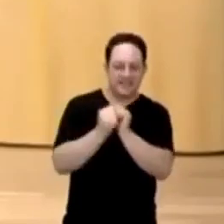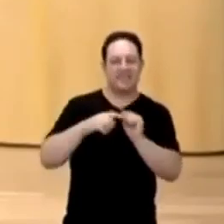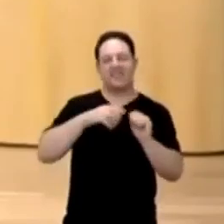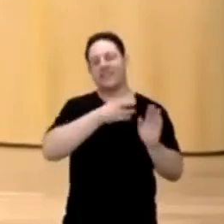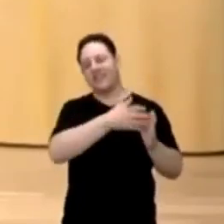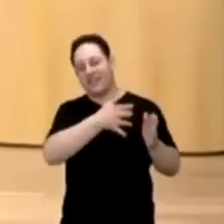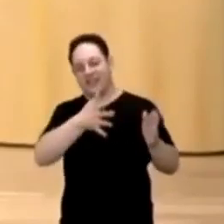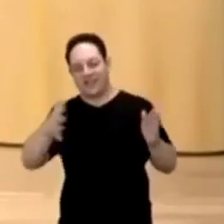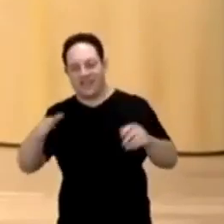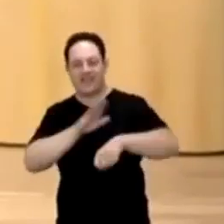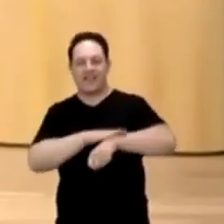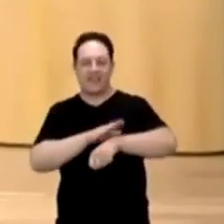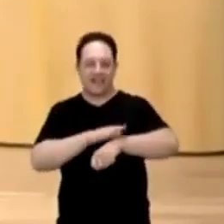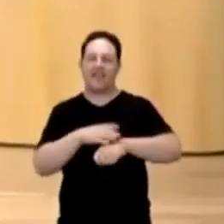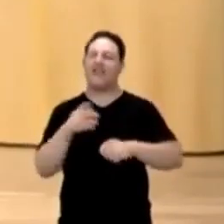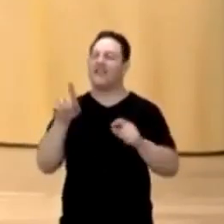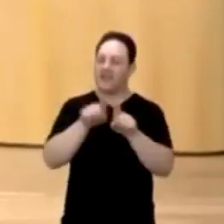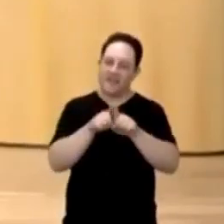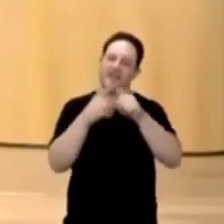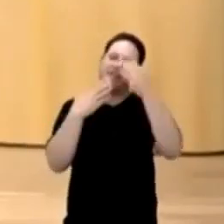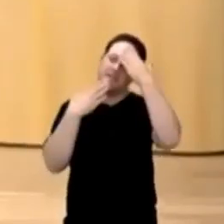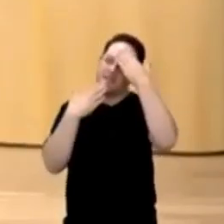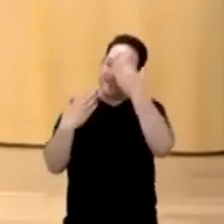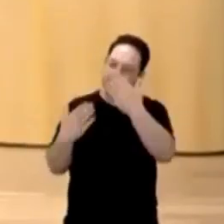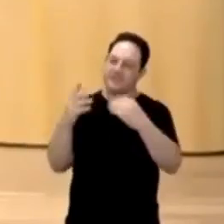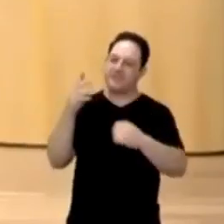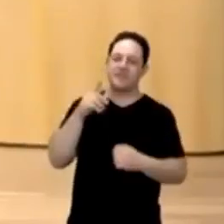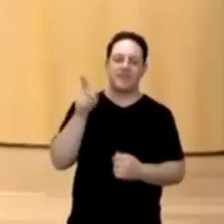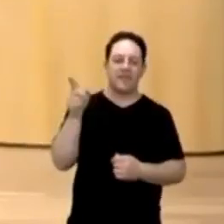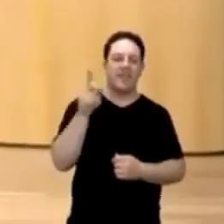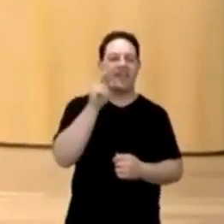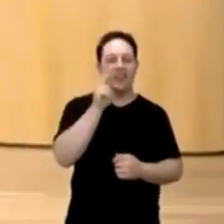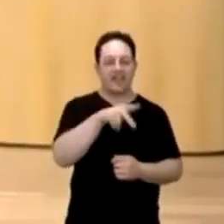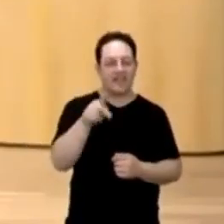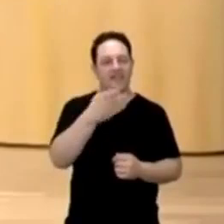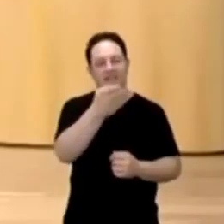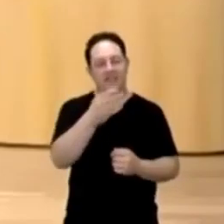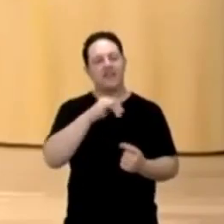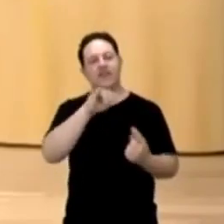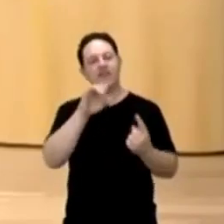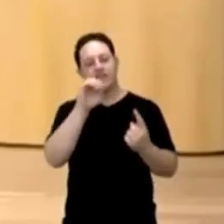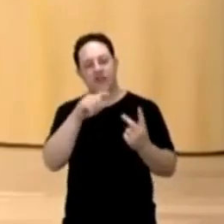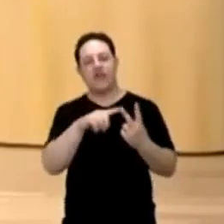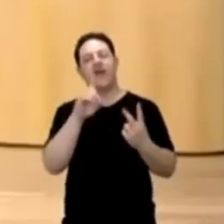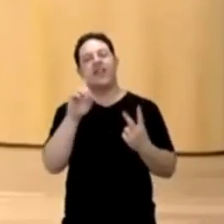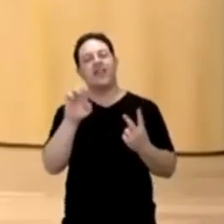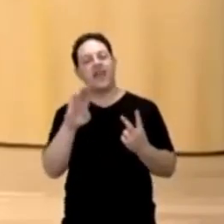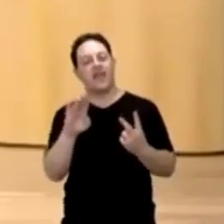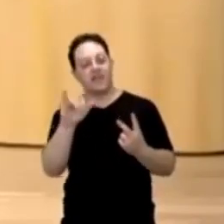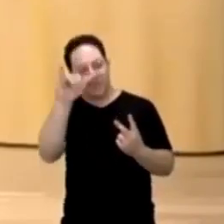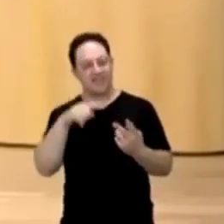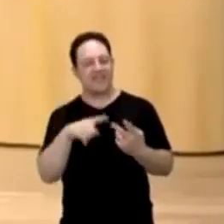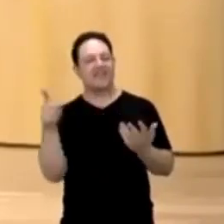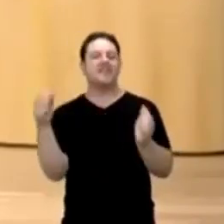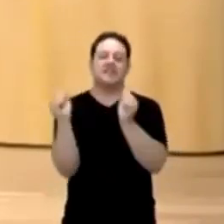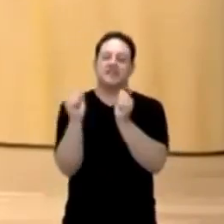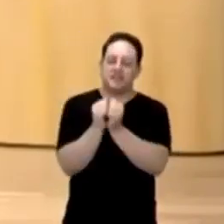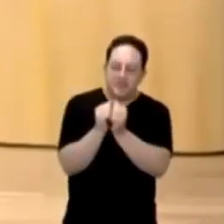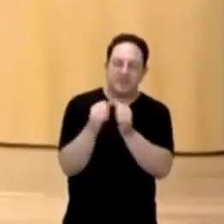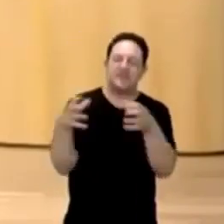durante todo esse tempo, e agradecendo aqui o Prof. Jô e a Prof. Deb, por esse